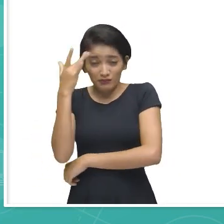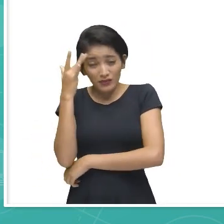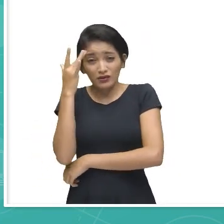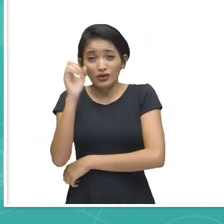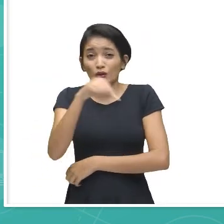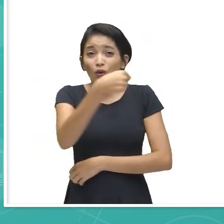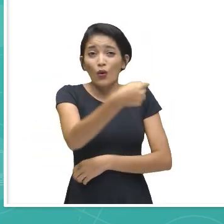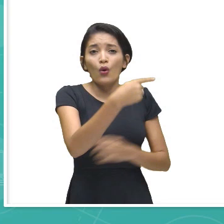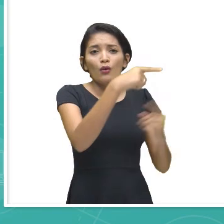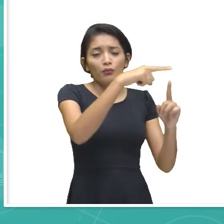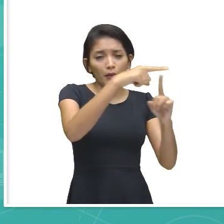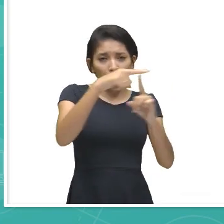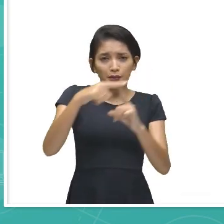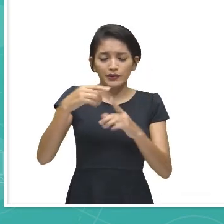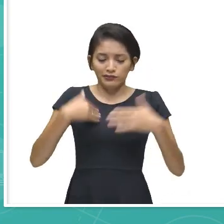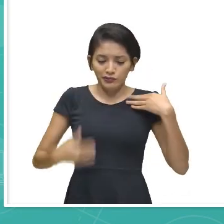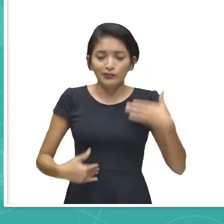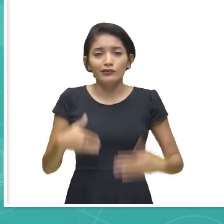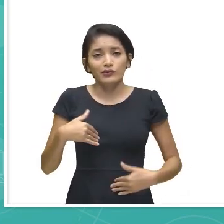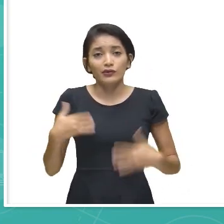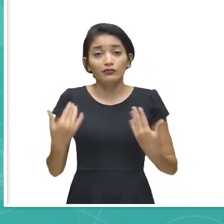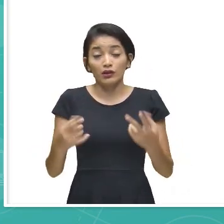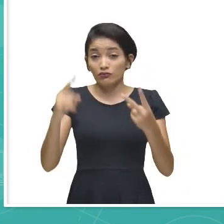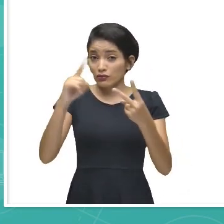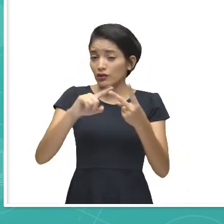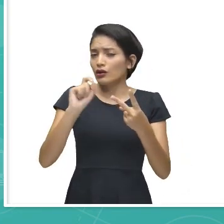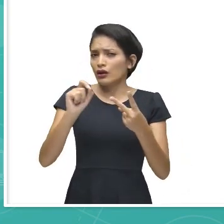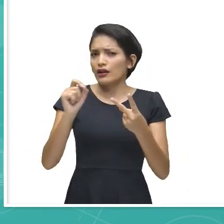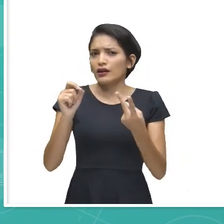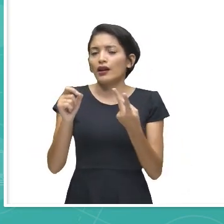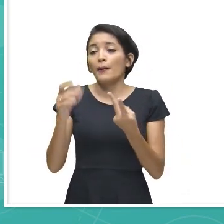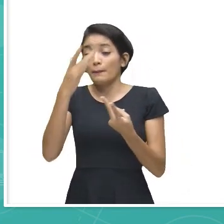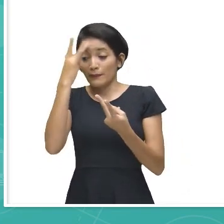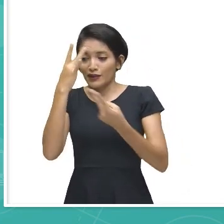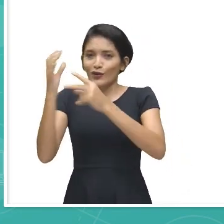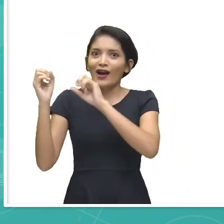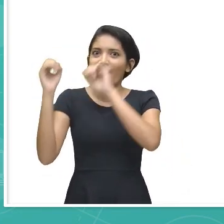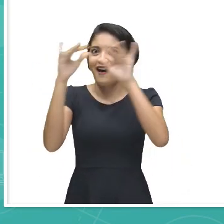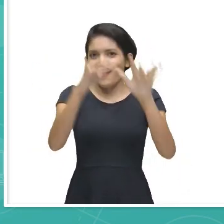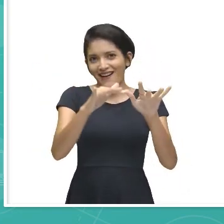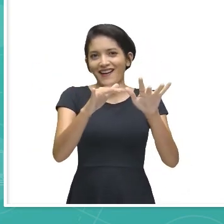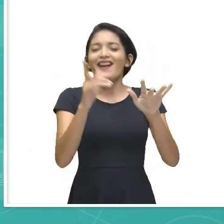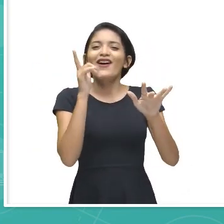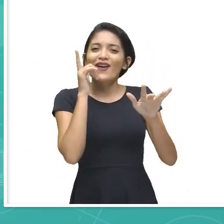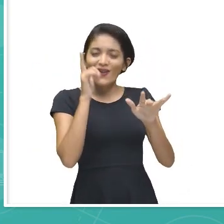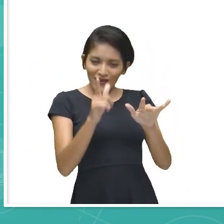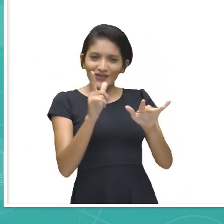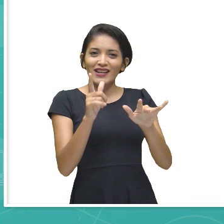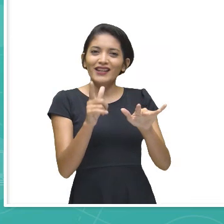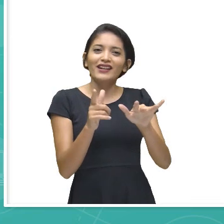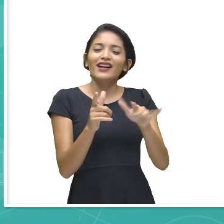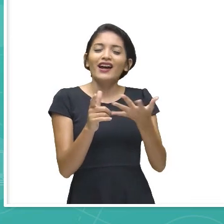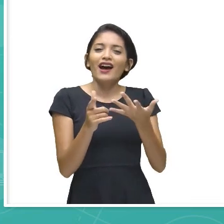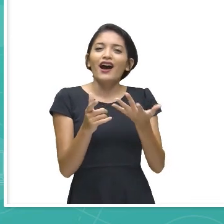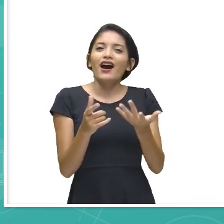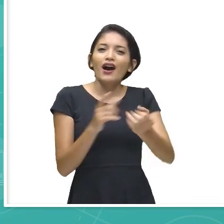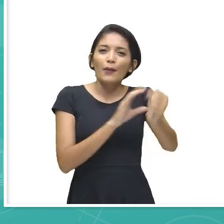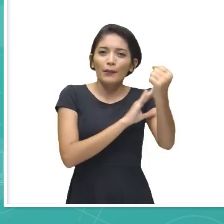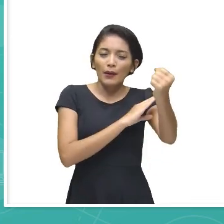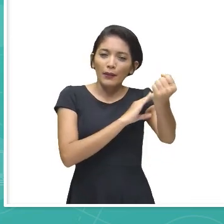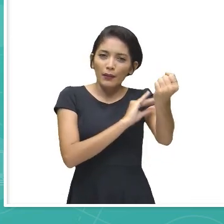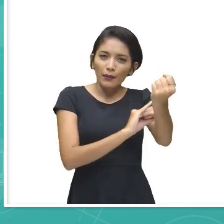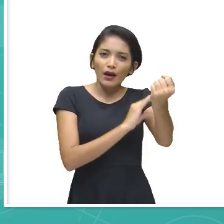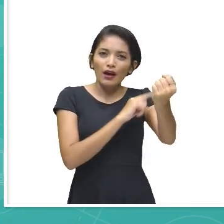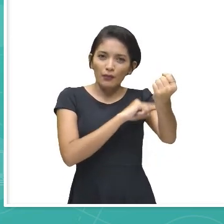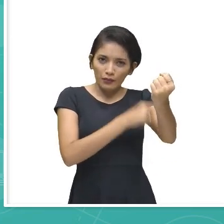outros tipos físicos. Então, o mesomorfo é aquele abençoado, né? Que dá para ganhar e perder rapidinho.